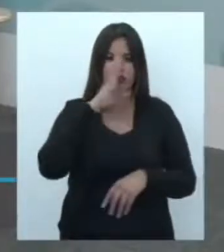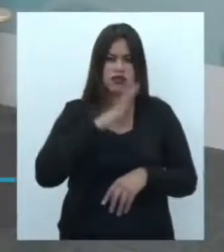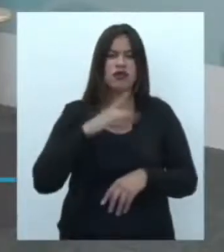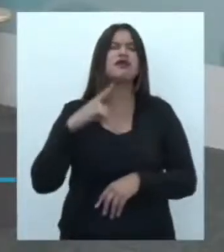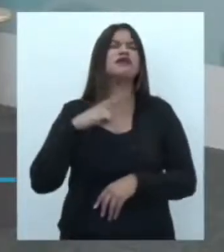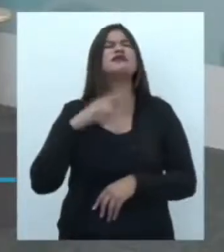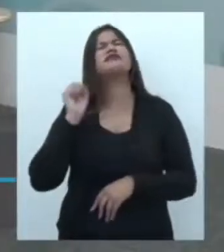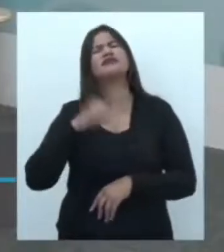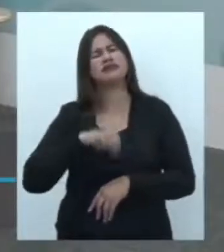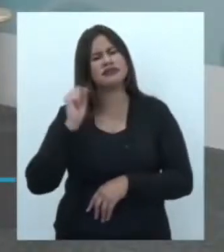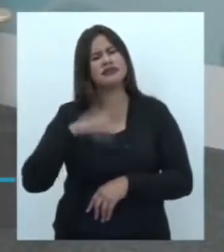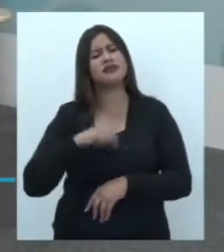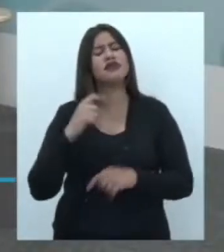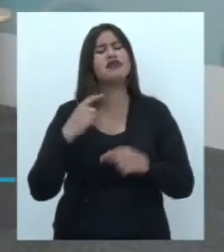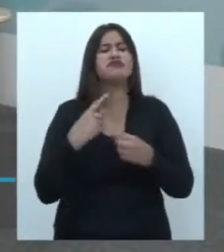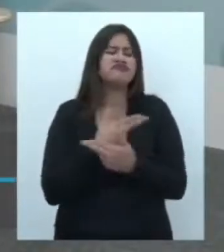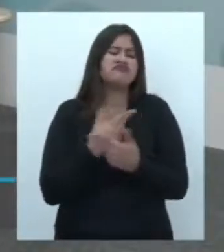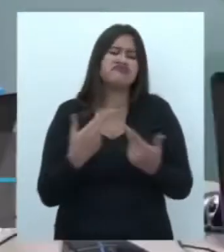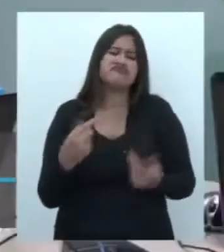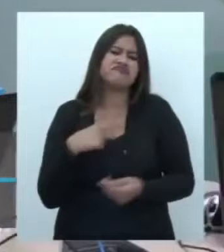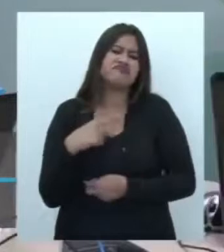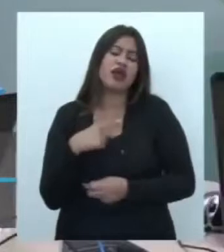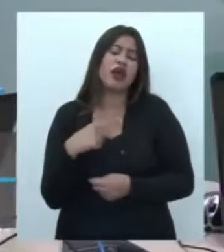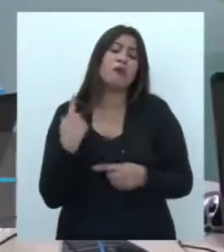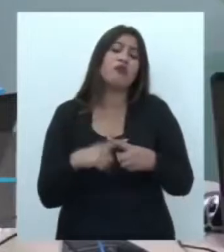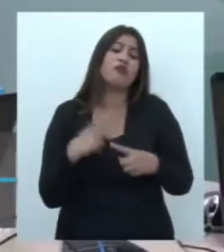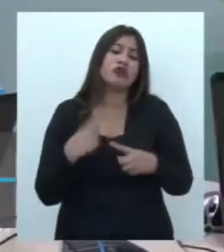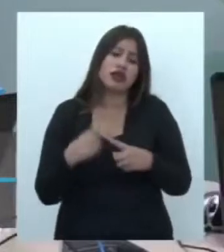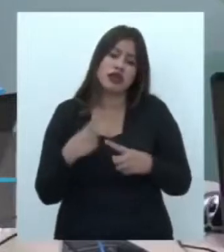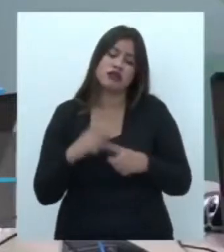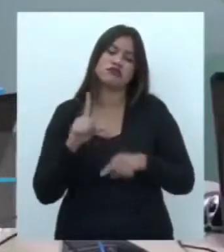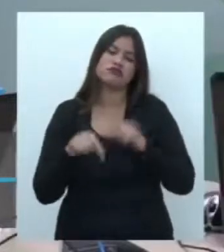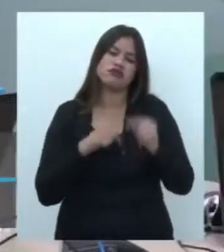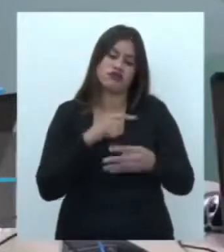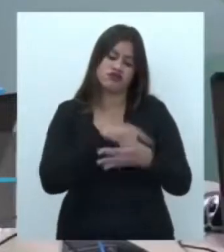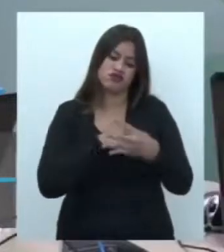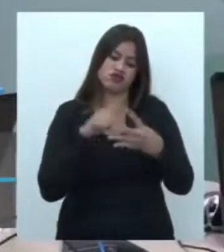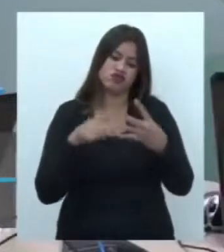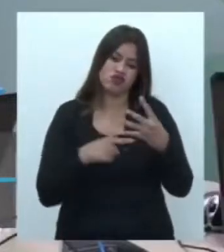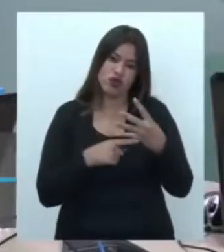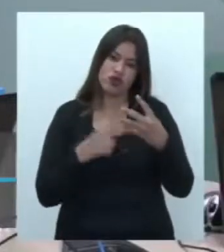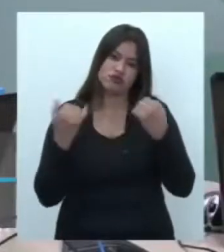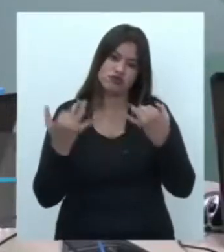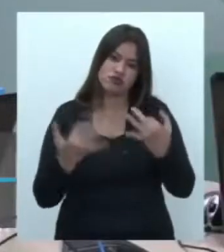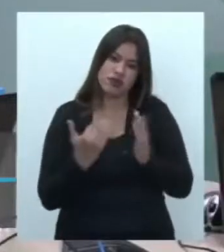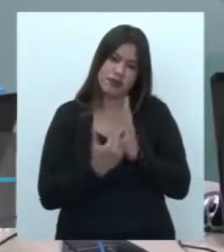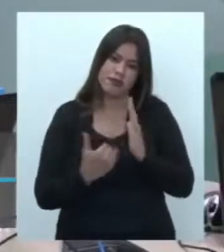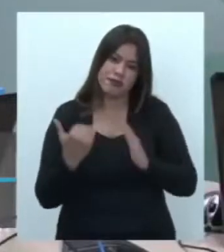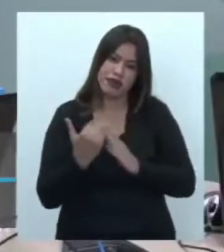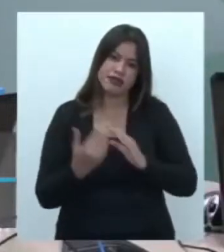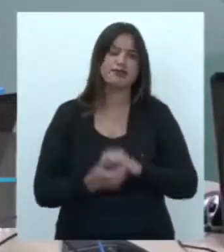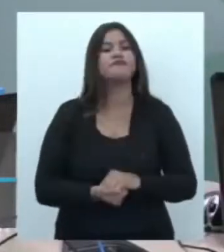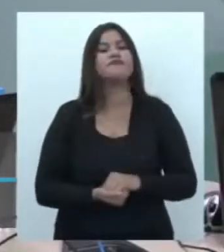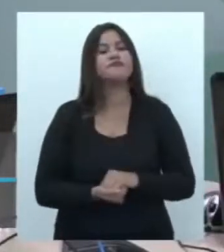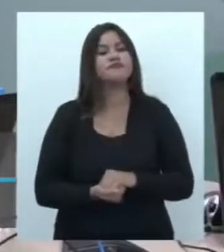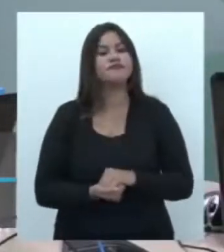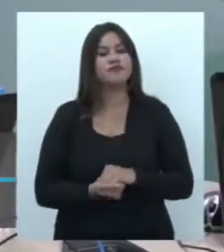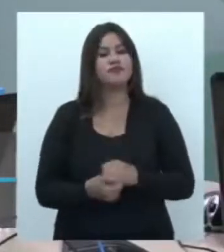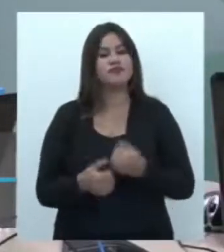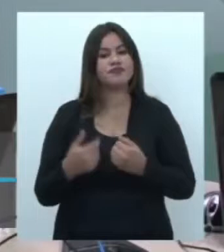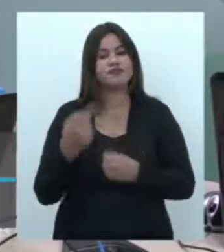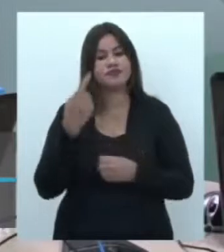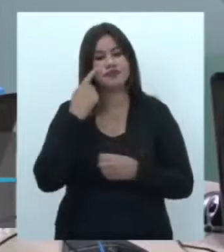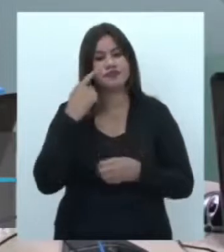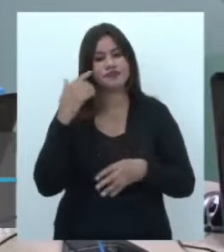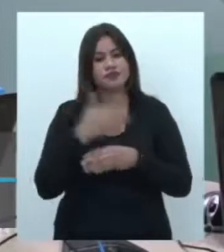por diferentes motivos, né? Mas a gente escolheu esses períodos para tratar um pouquinho mais com vocês. Acompanhem